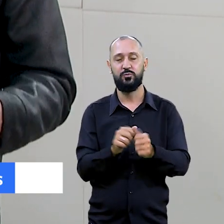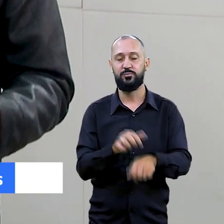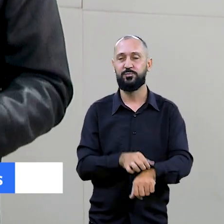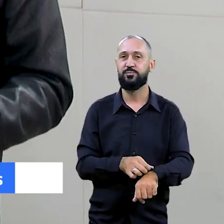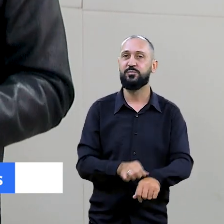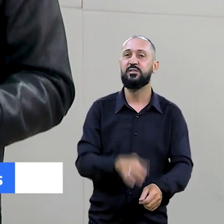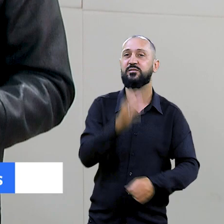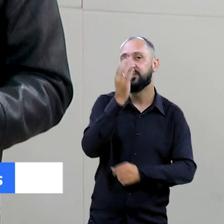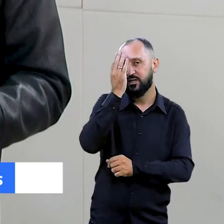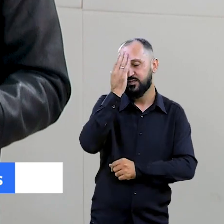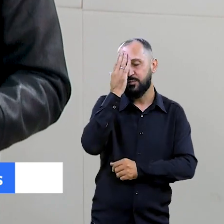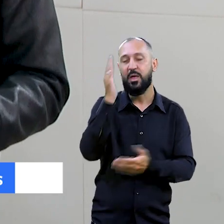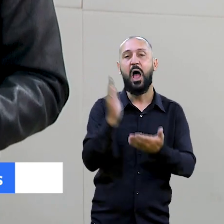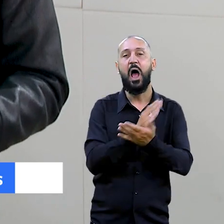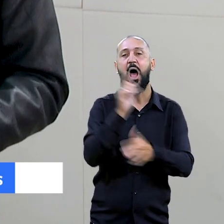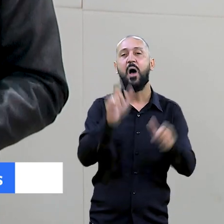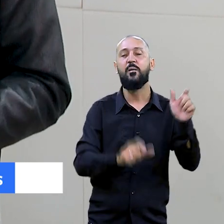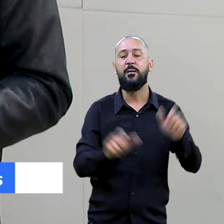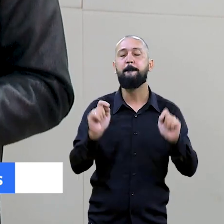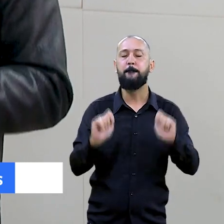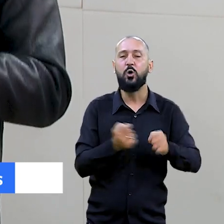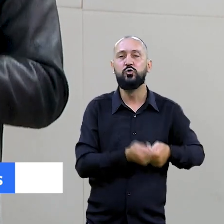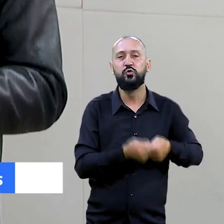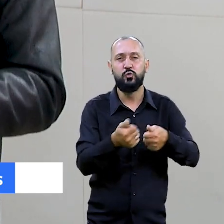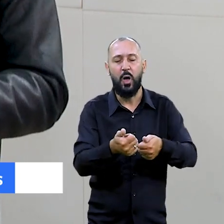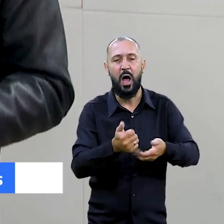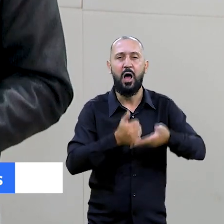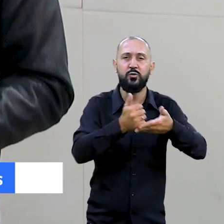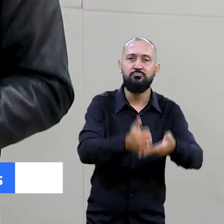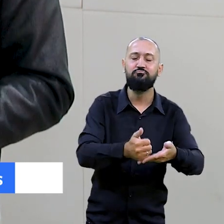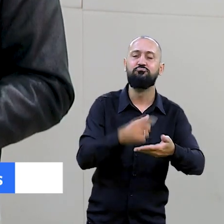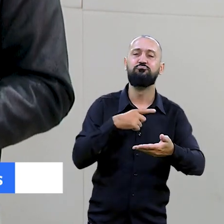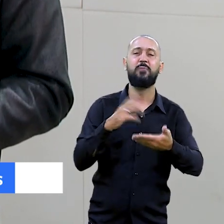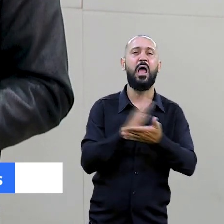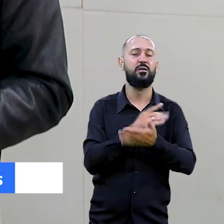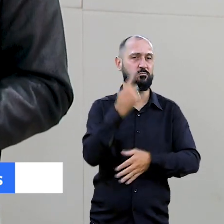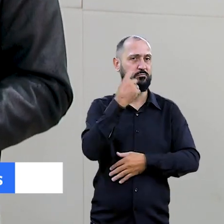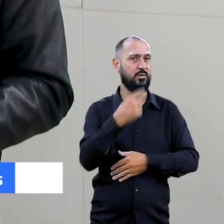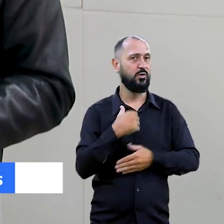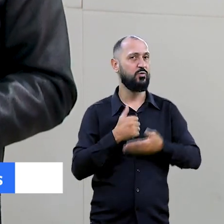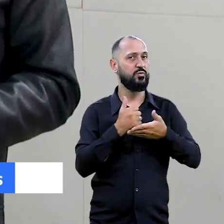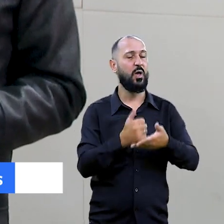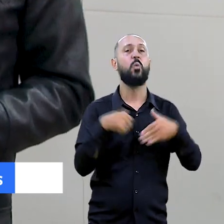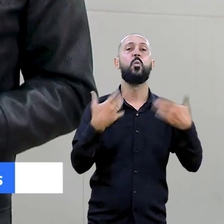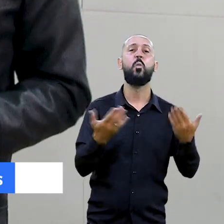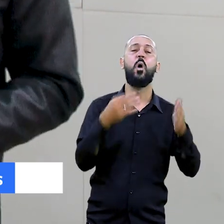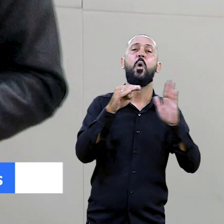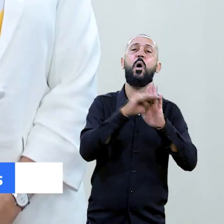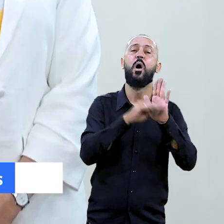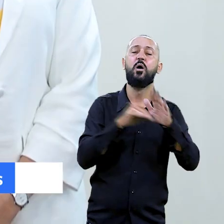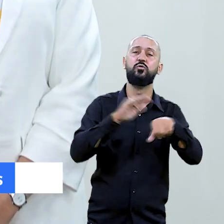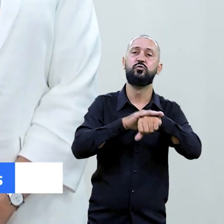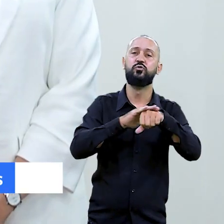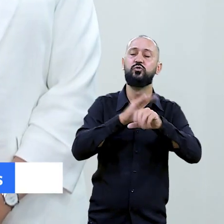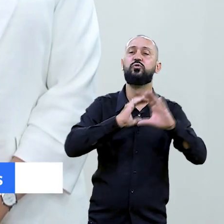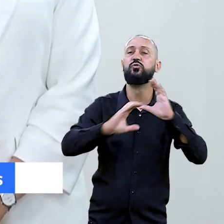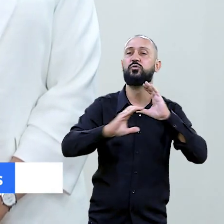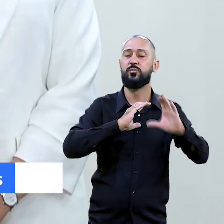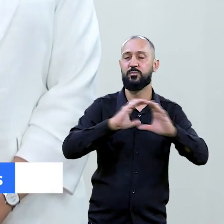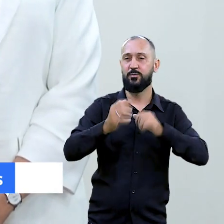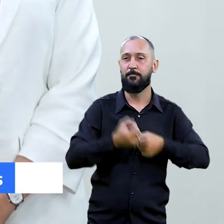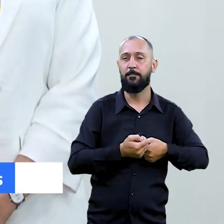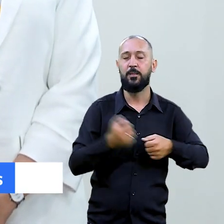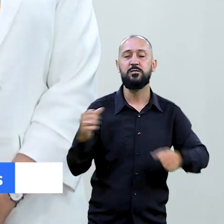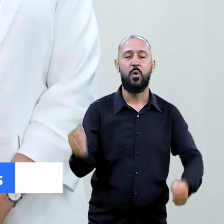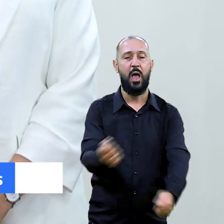pode contribuir, ou também a pessoa tem o próprio interesse em contribuir. Quais são os canais de comunicação dessa campanha? Seu abraço aquece. Muito obrigado